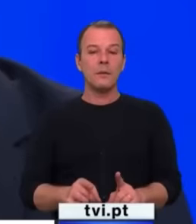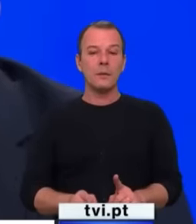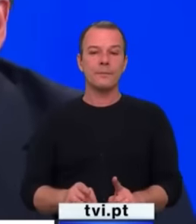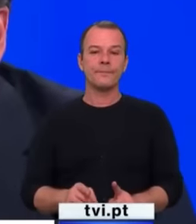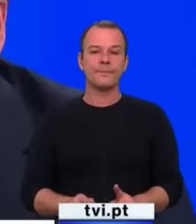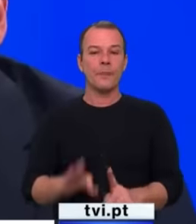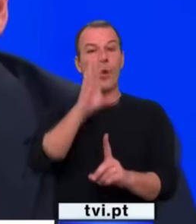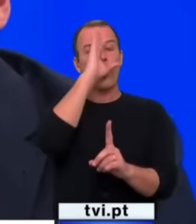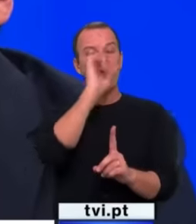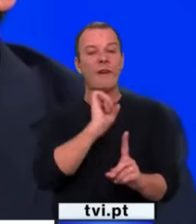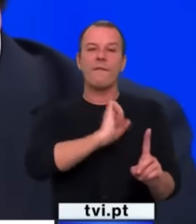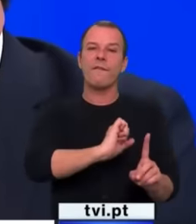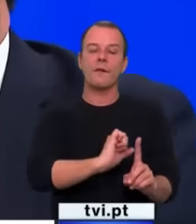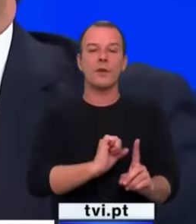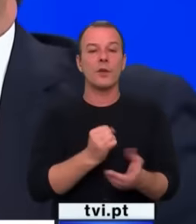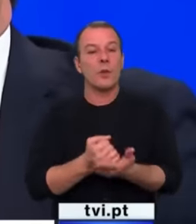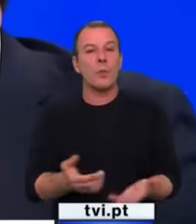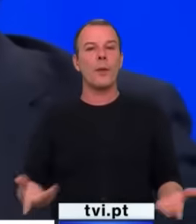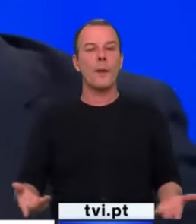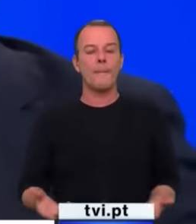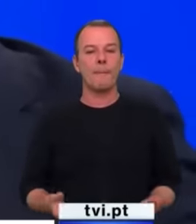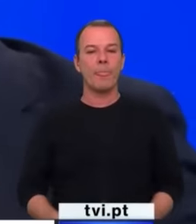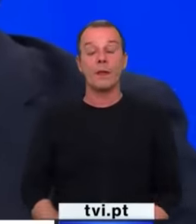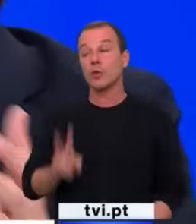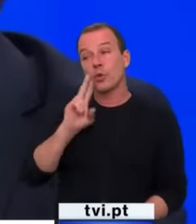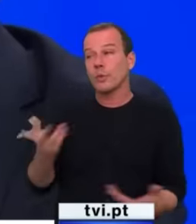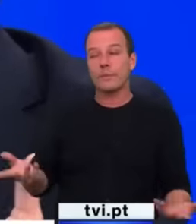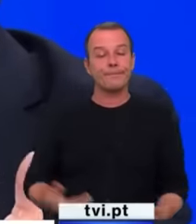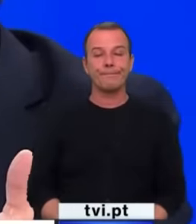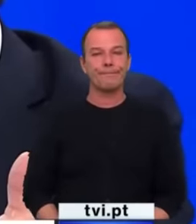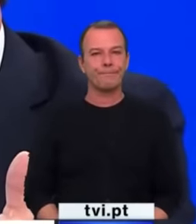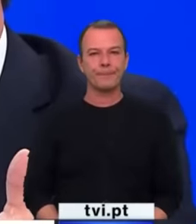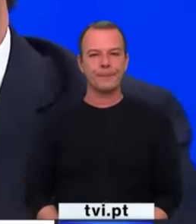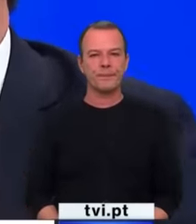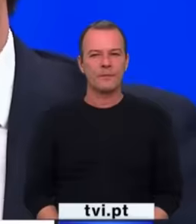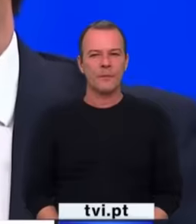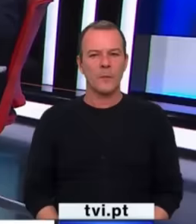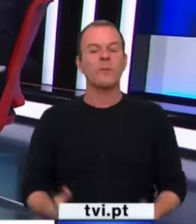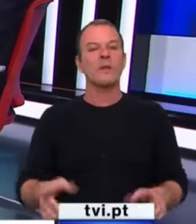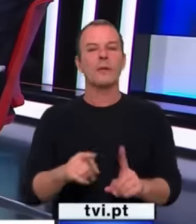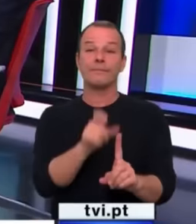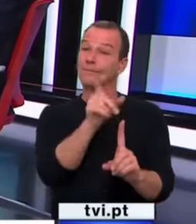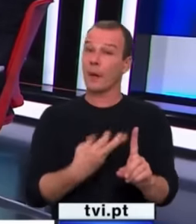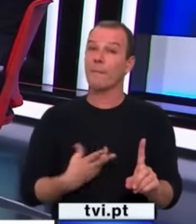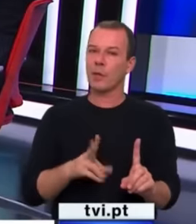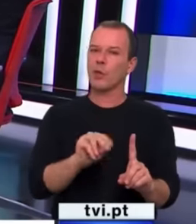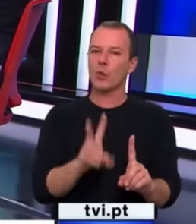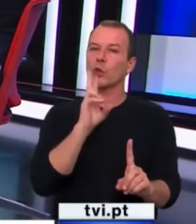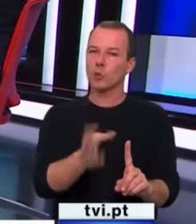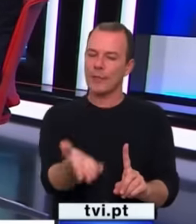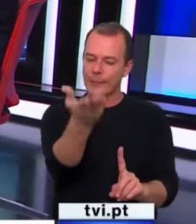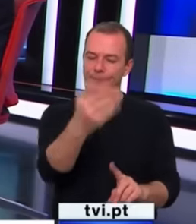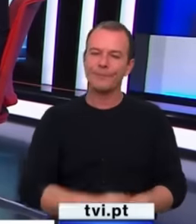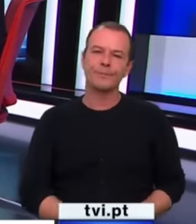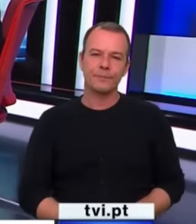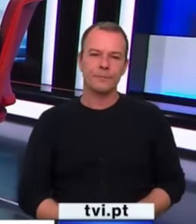apoiou fez zero. Do que o seu não, governo que apoiou fez portanto, zero. Quais são as suas soluções para a habitação? Eu André foi Ventura, ministro favor, da habitação. Deixa o Pedro Nuno responder, não tem solução, responder é